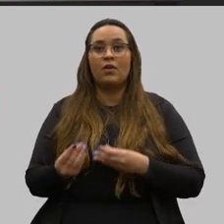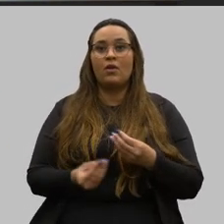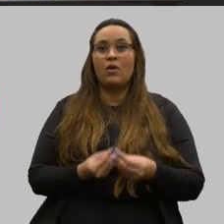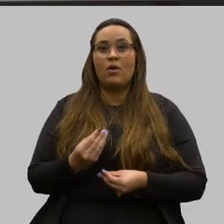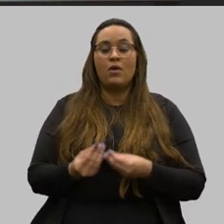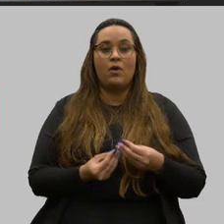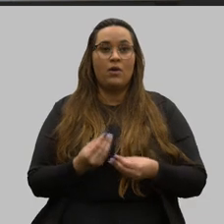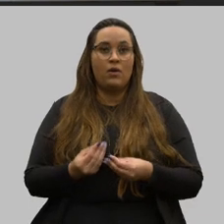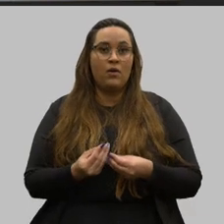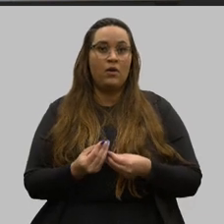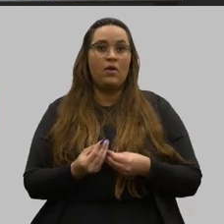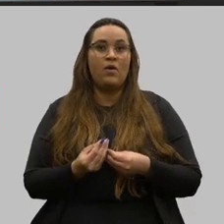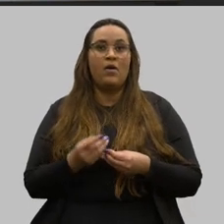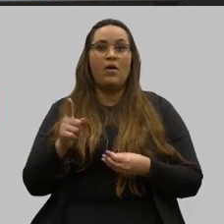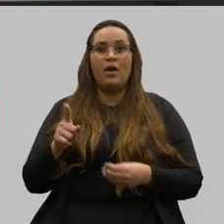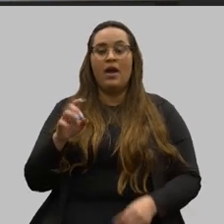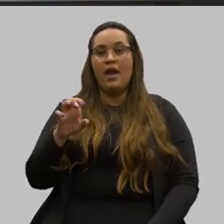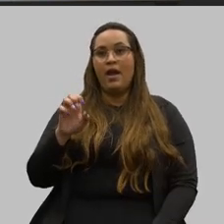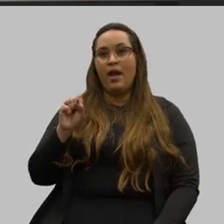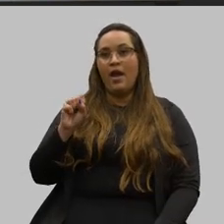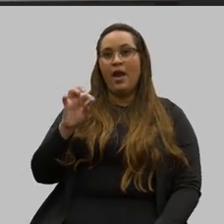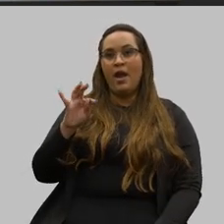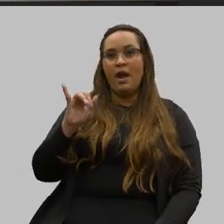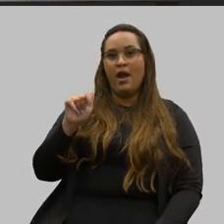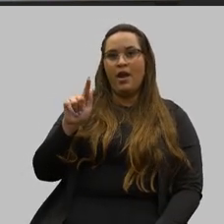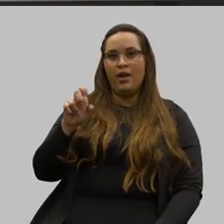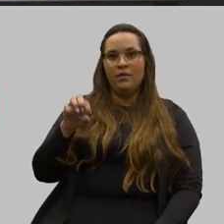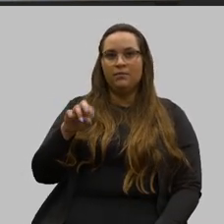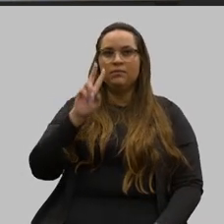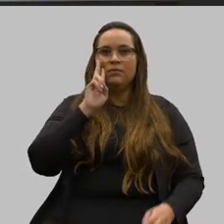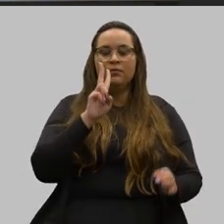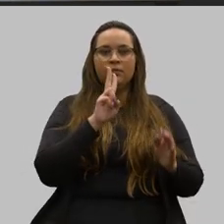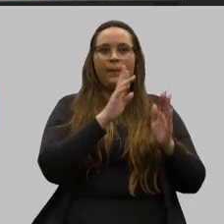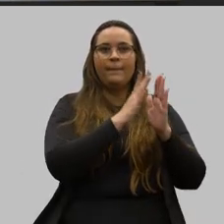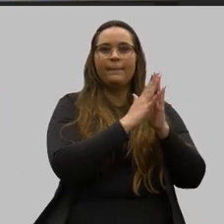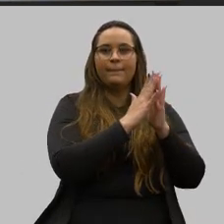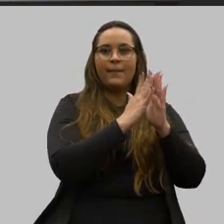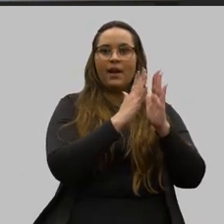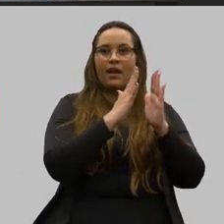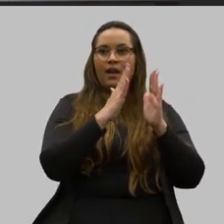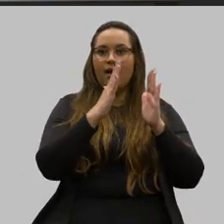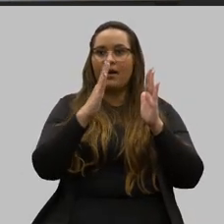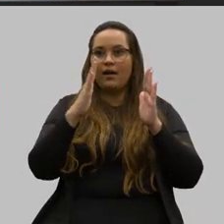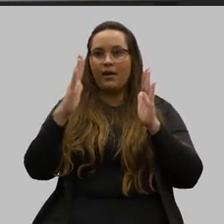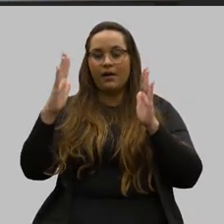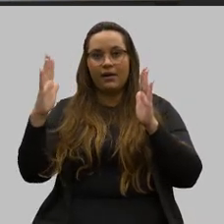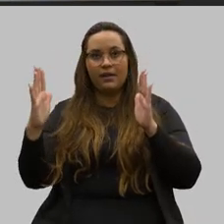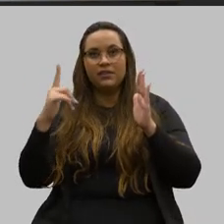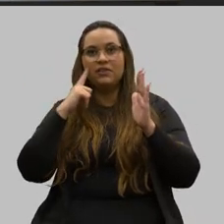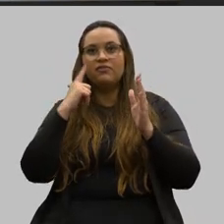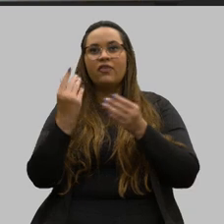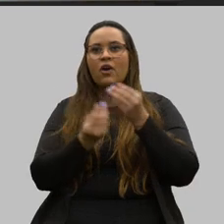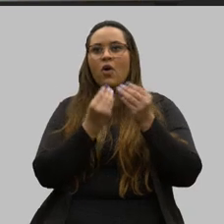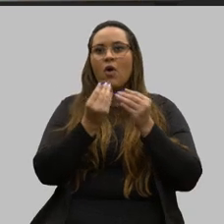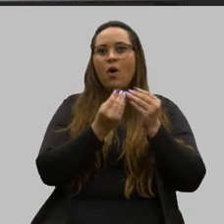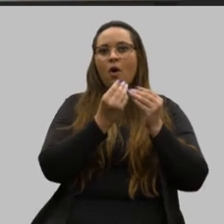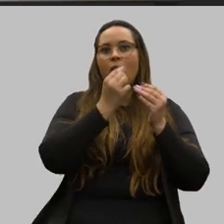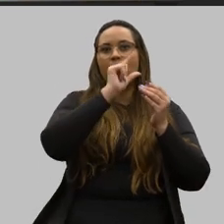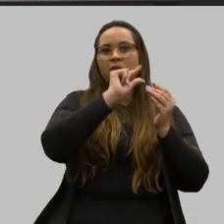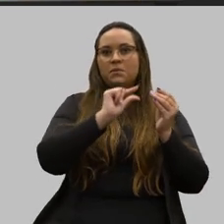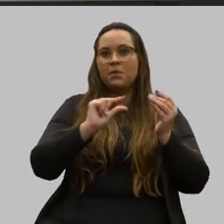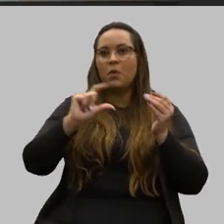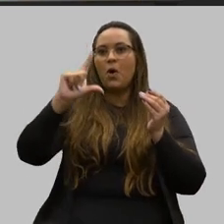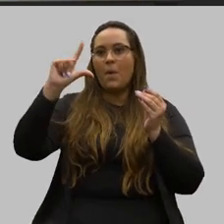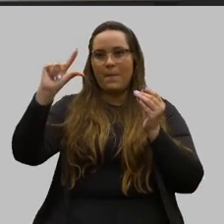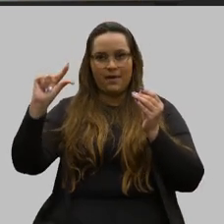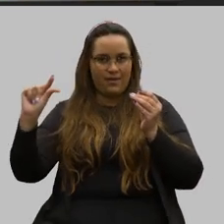ações do período de estiagem a gente vê que há uma evolução do número de ocorrências de em especial de incêndios